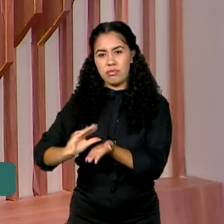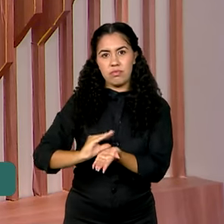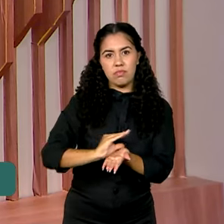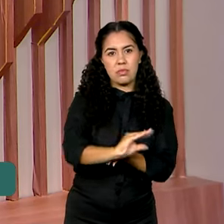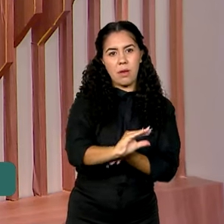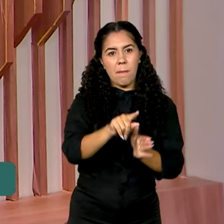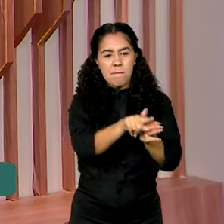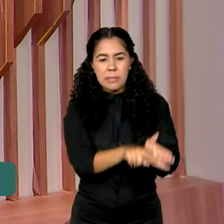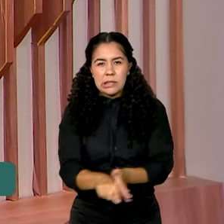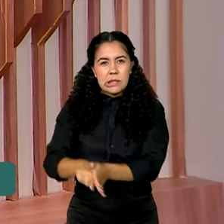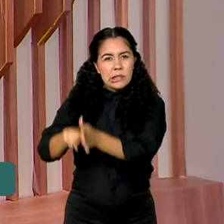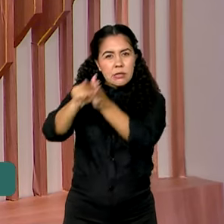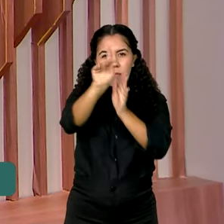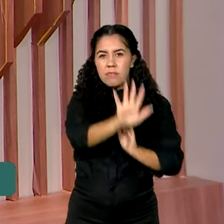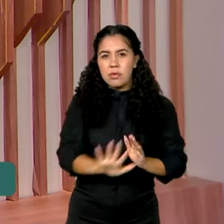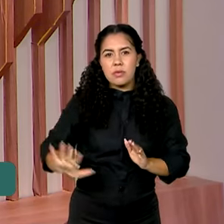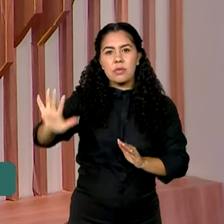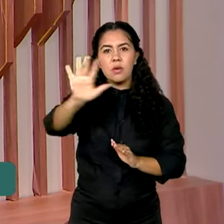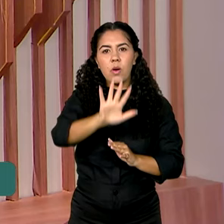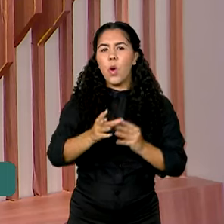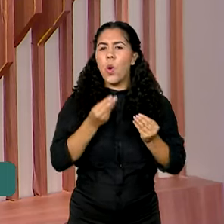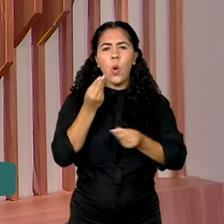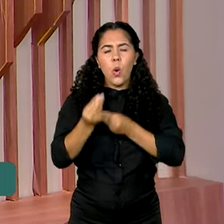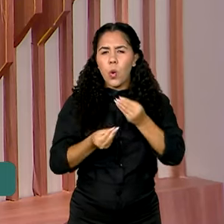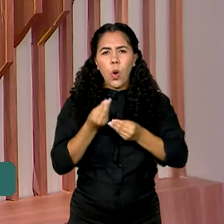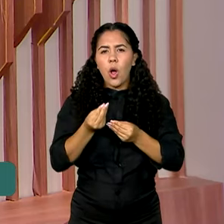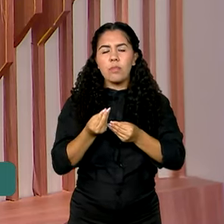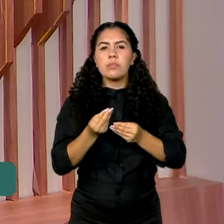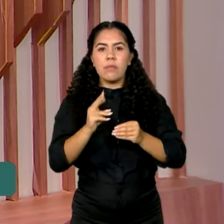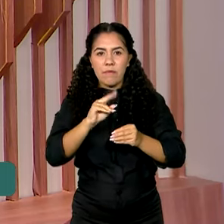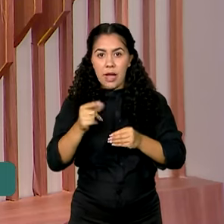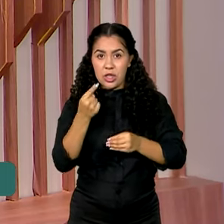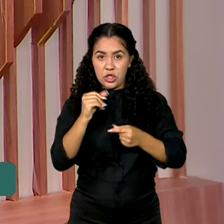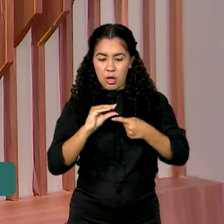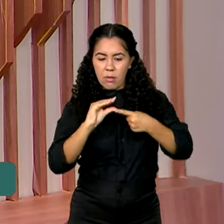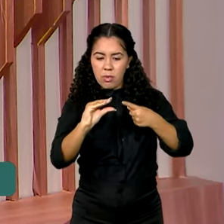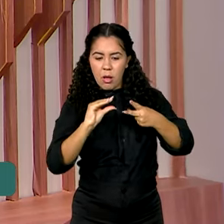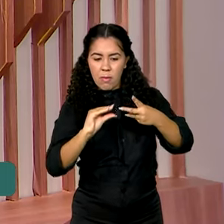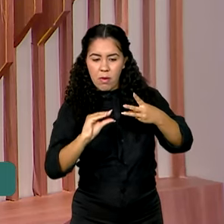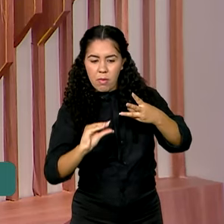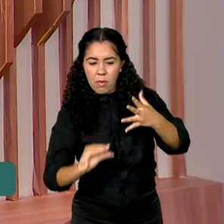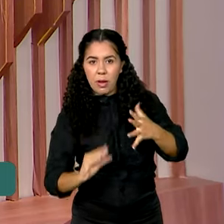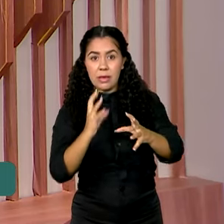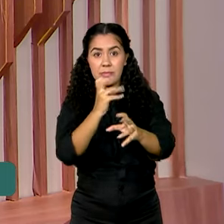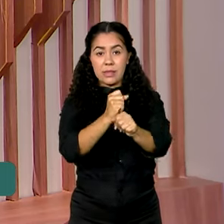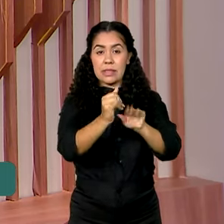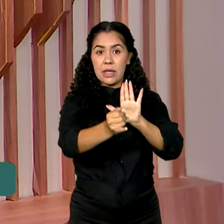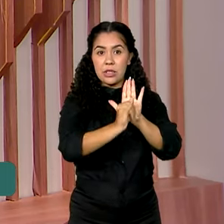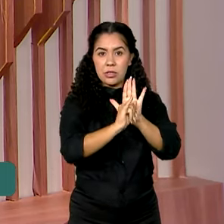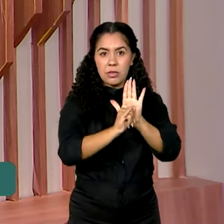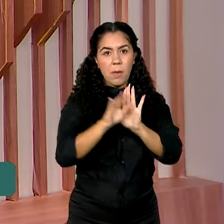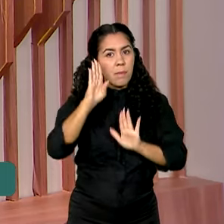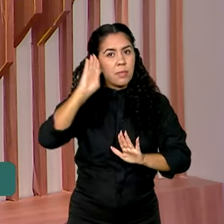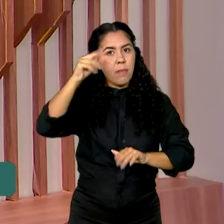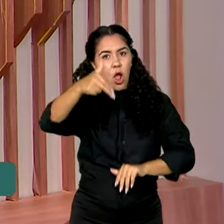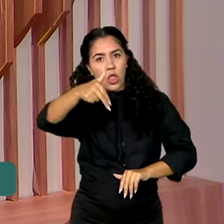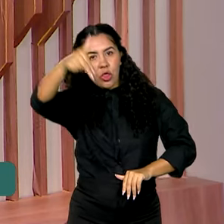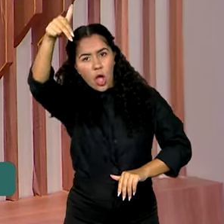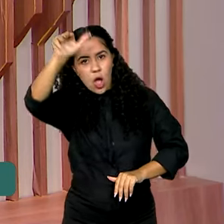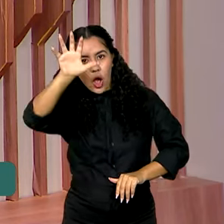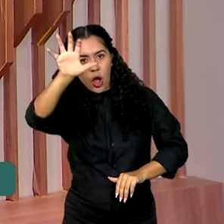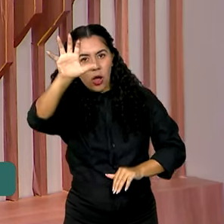em todo o país. O dinheiro será dividido em 5 editais que vão atender principalmente as regiões Norte, Nordeste